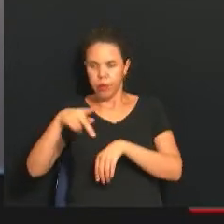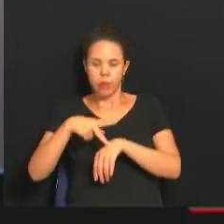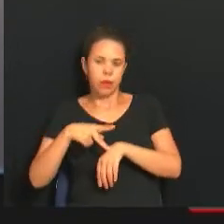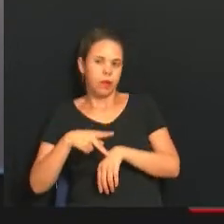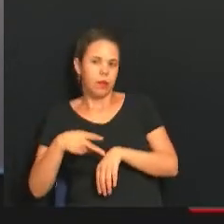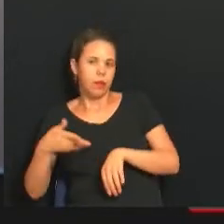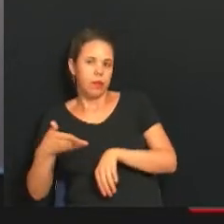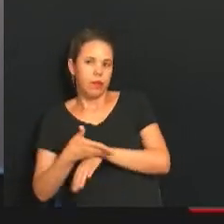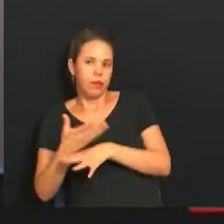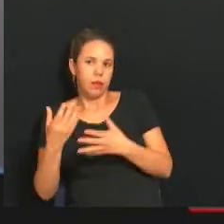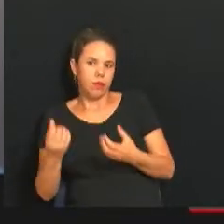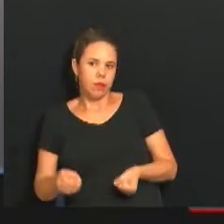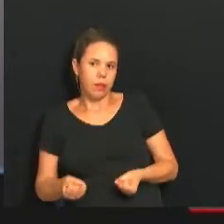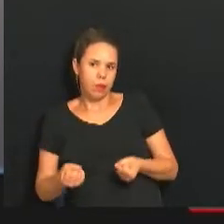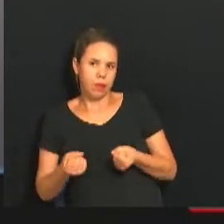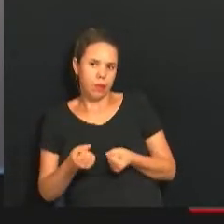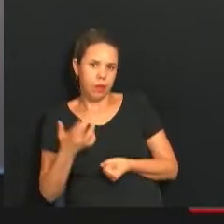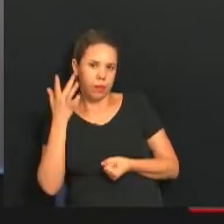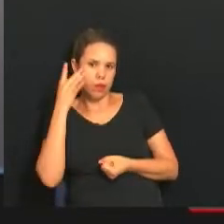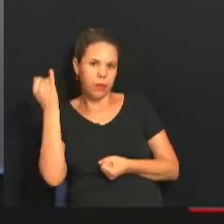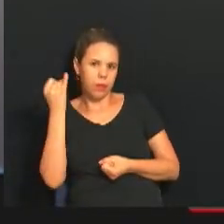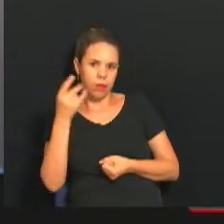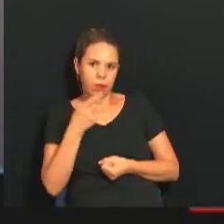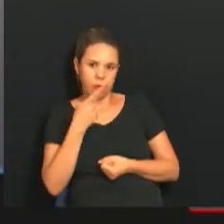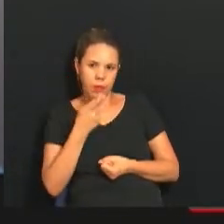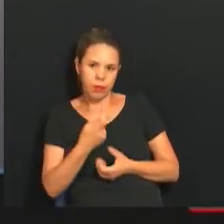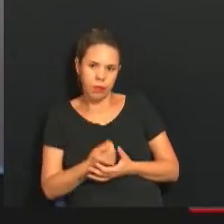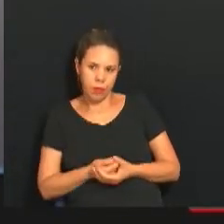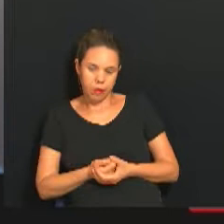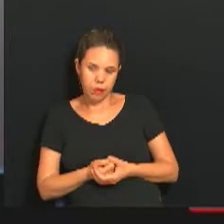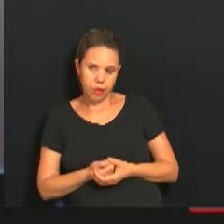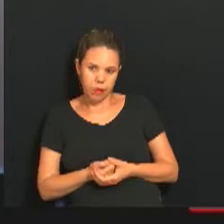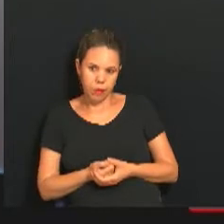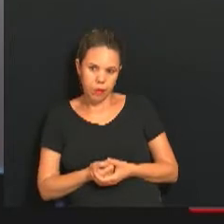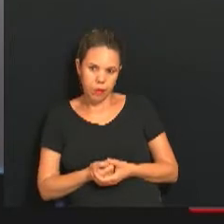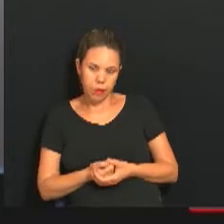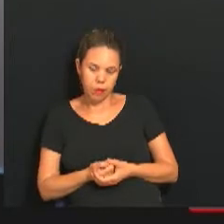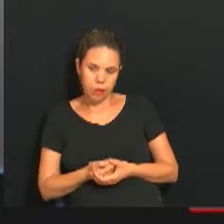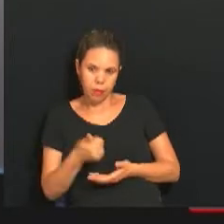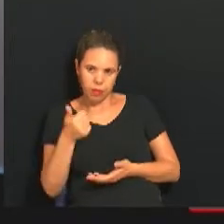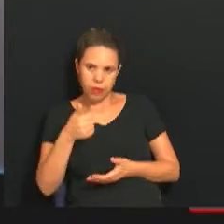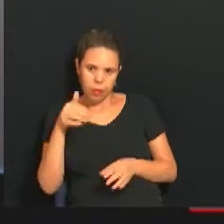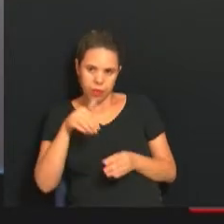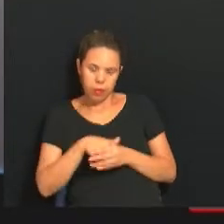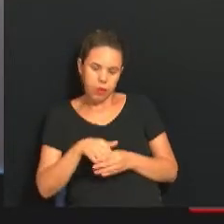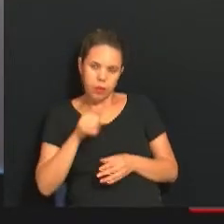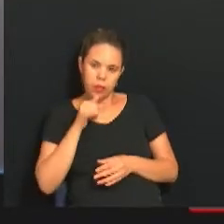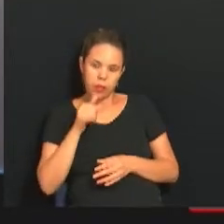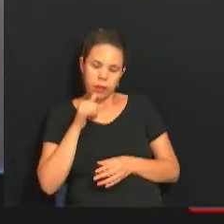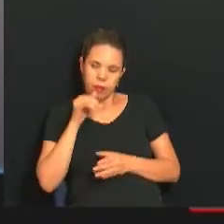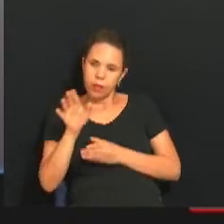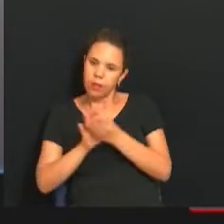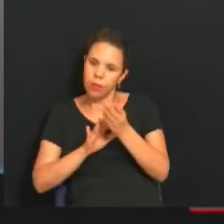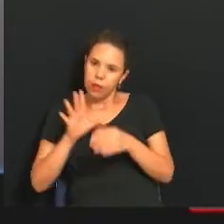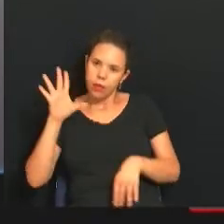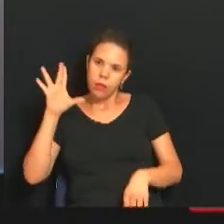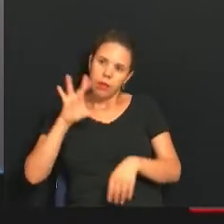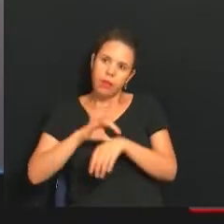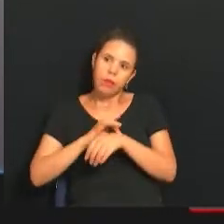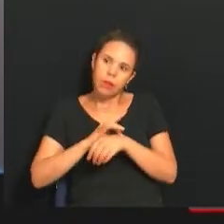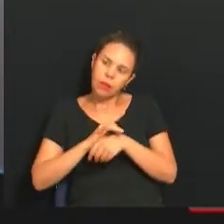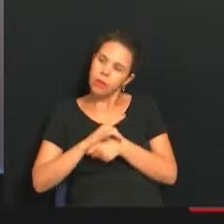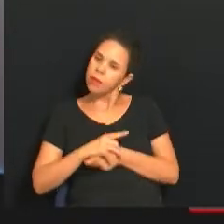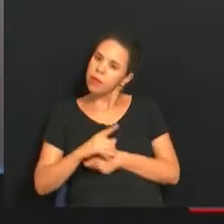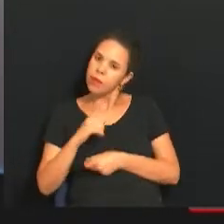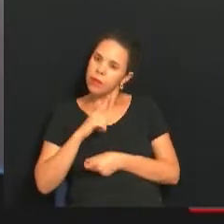inserir nesses votos. Acho que é importante a gente frisar também que o primeiro voto, que foi o voto do Conselho de Segurança, emitiria